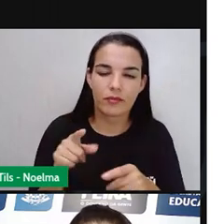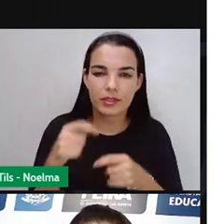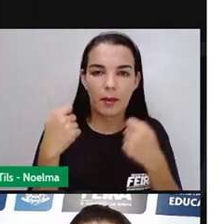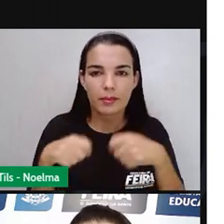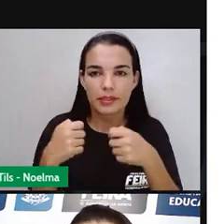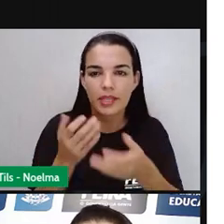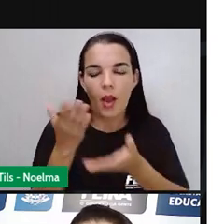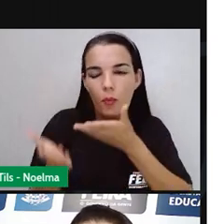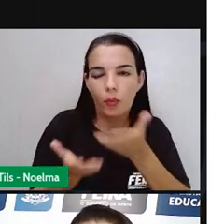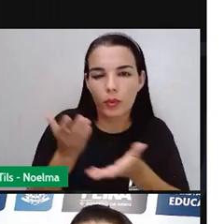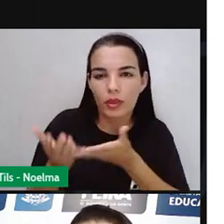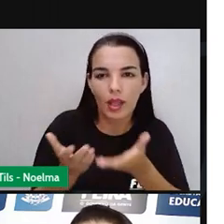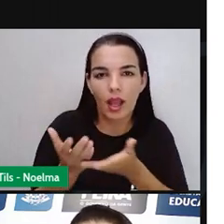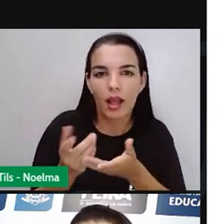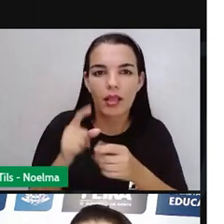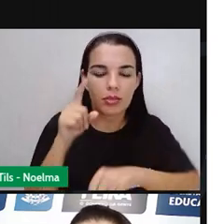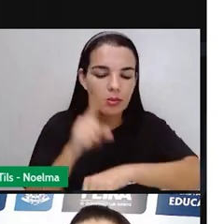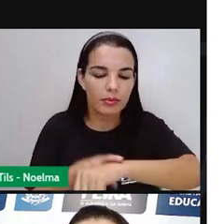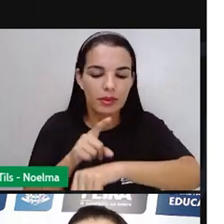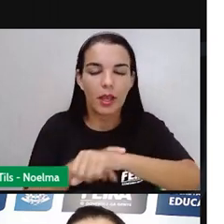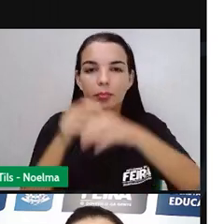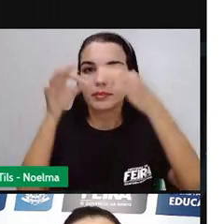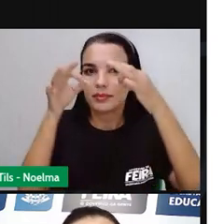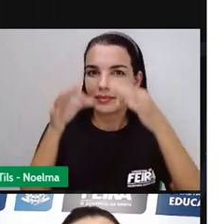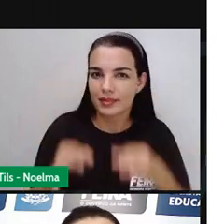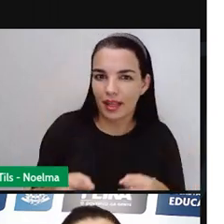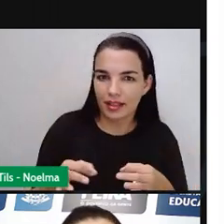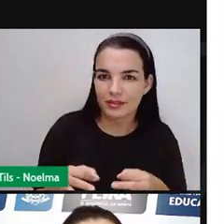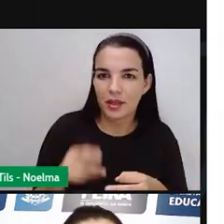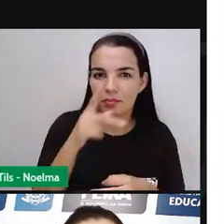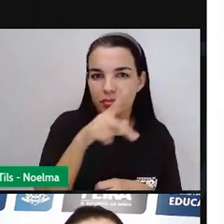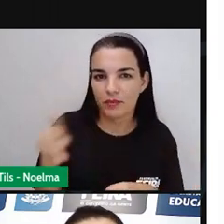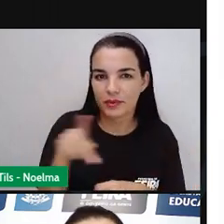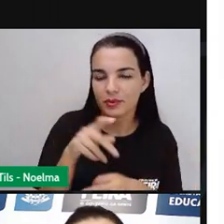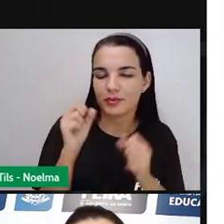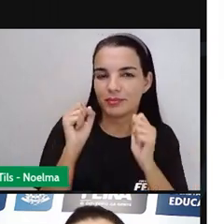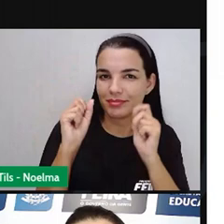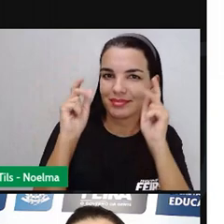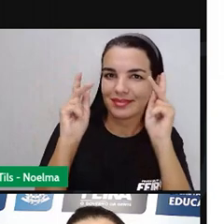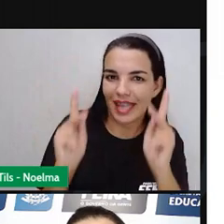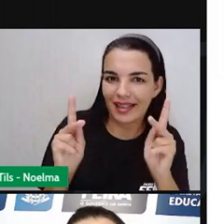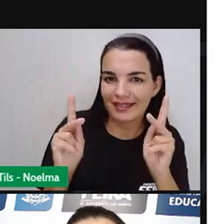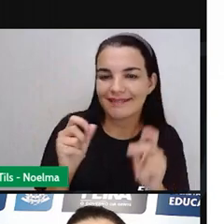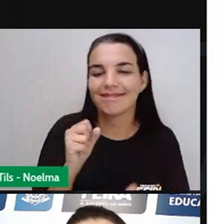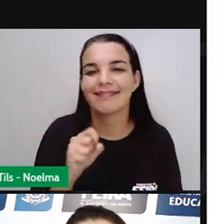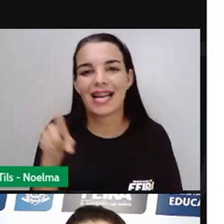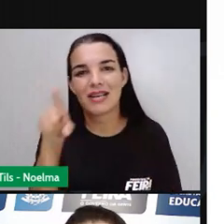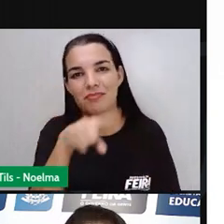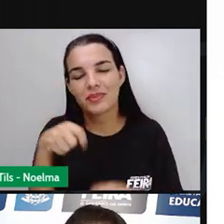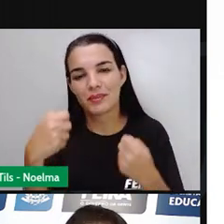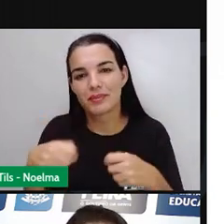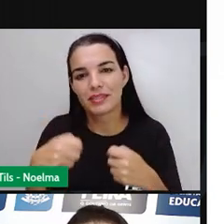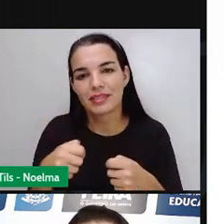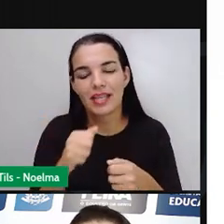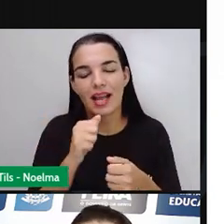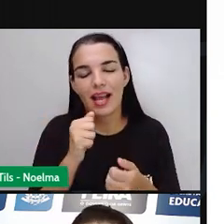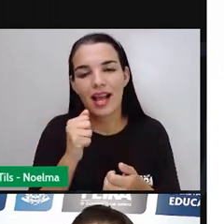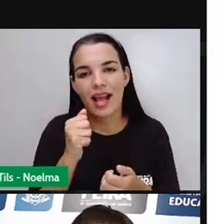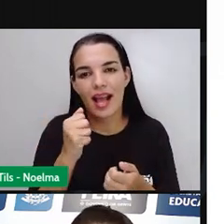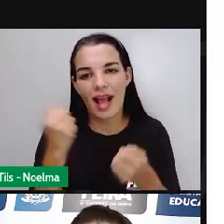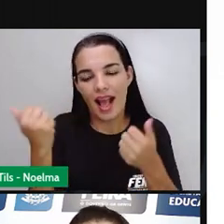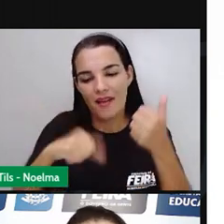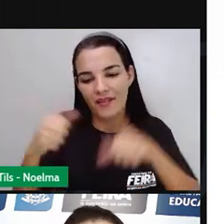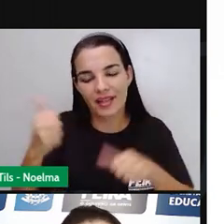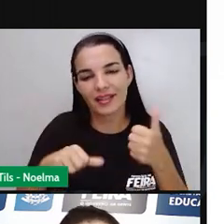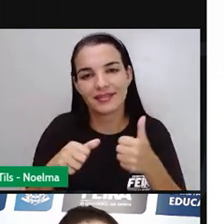desse material e entregue no tempo correto para os seus professores. Certo? Para que eles possam avaliá-los. A nossa